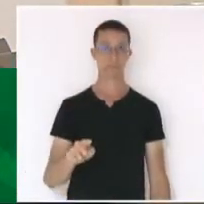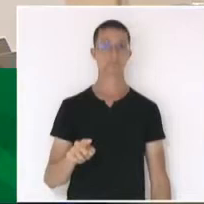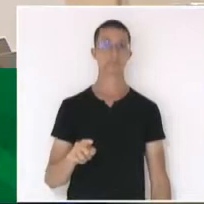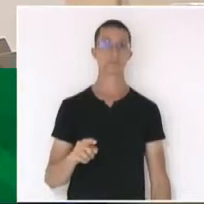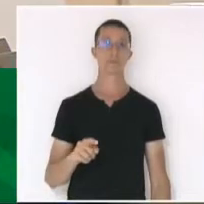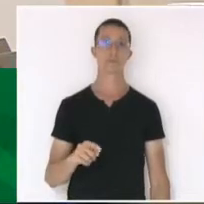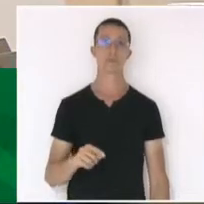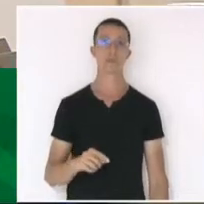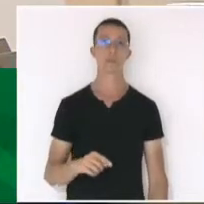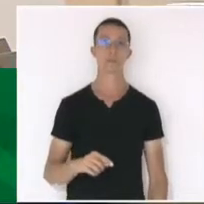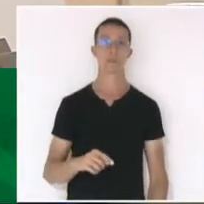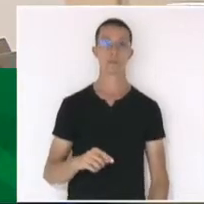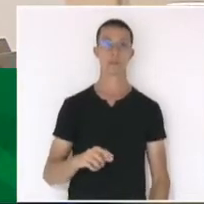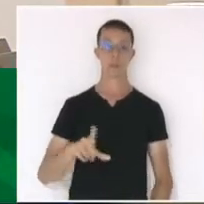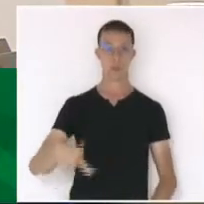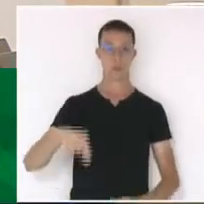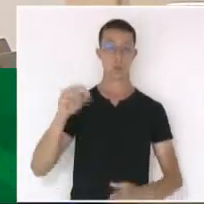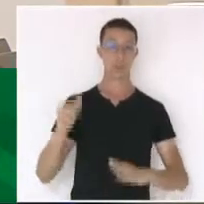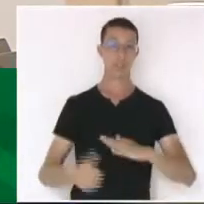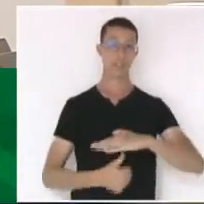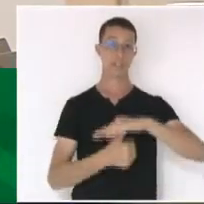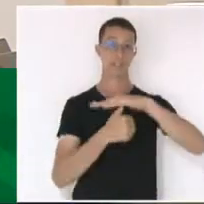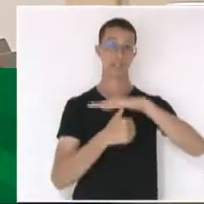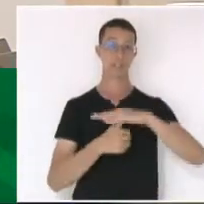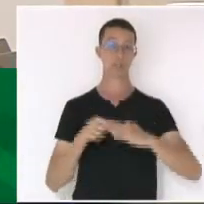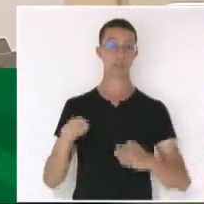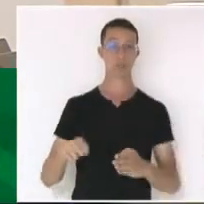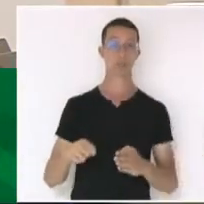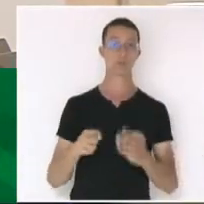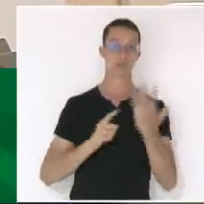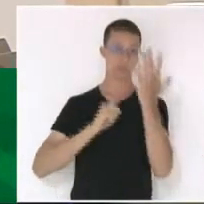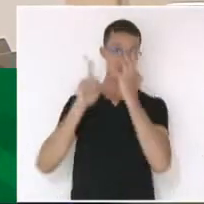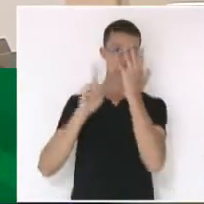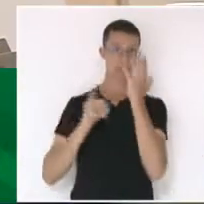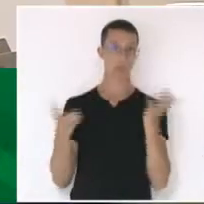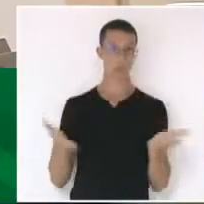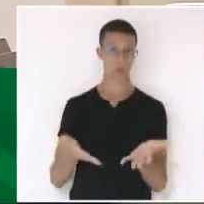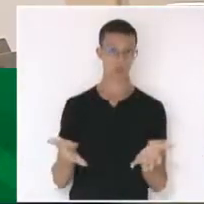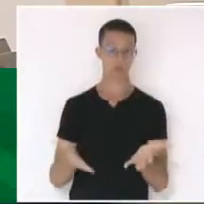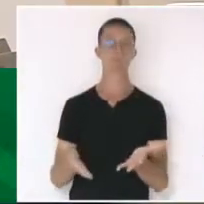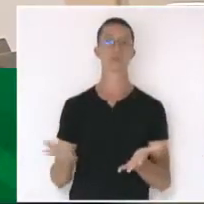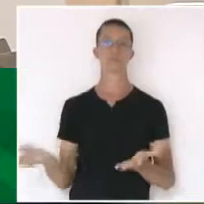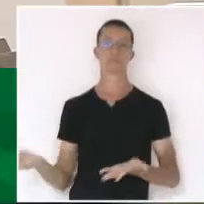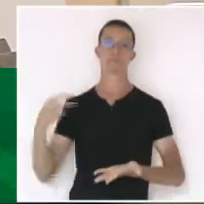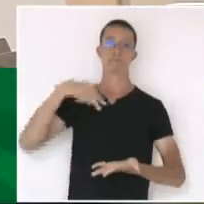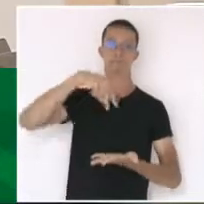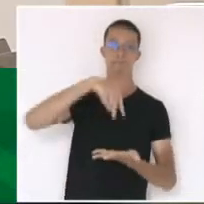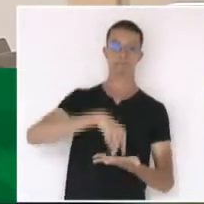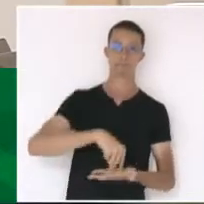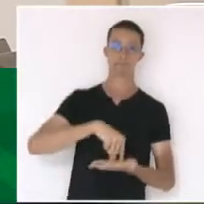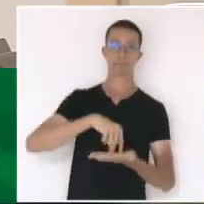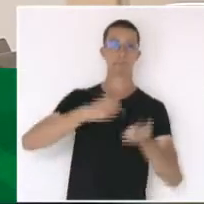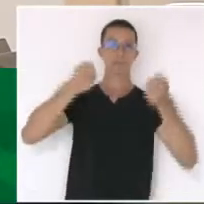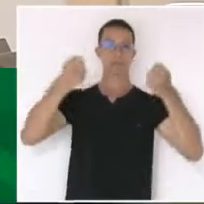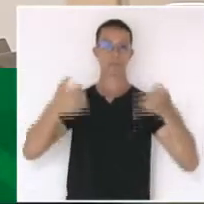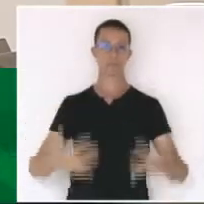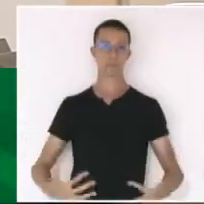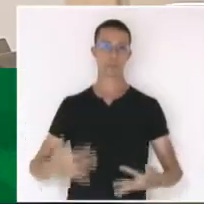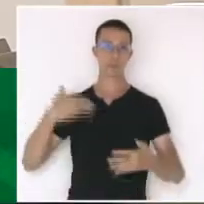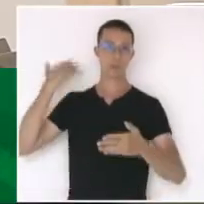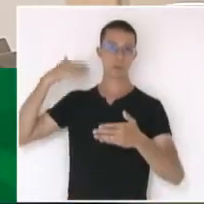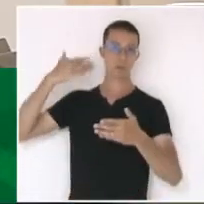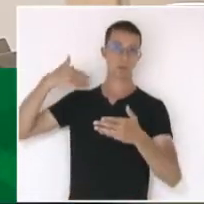reitor dessa instituição e em fevereiro deste ano falasse acerca de sua trajetória